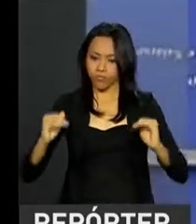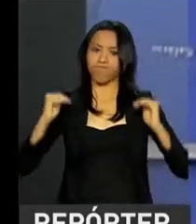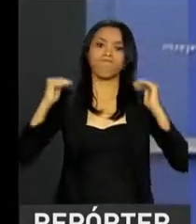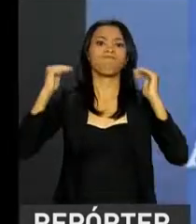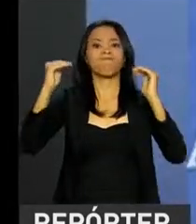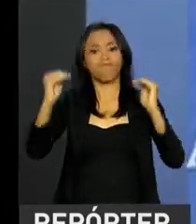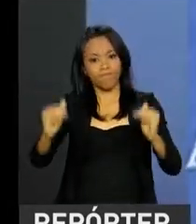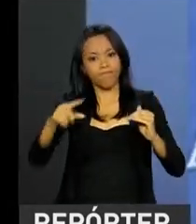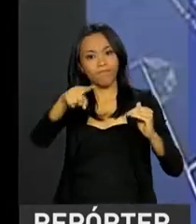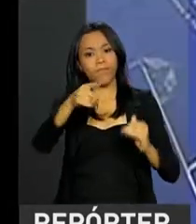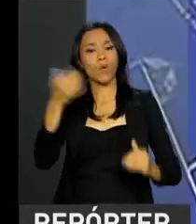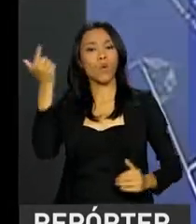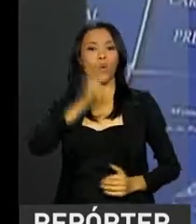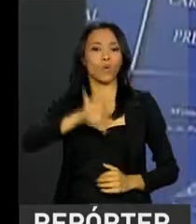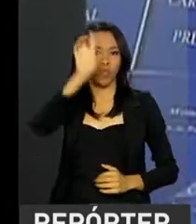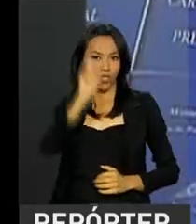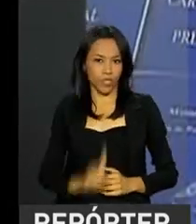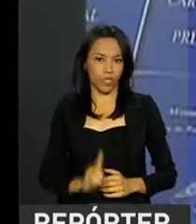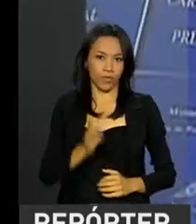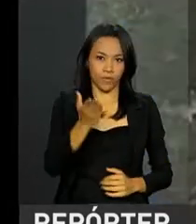a aquisição de direitos.